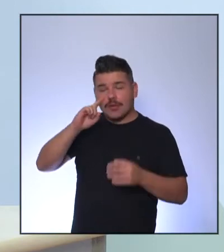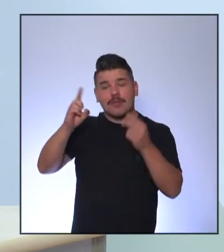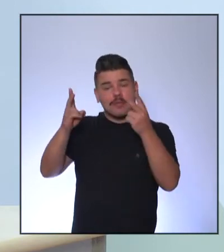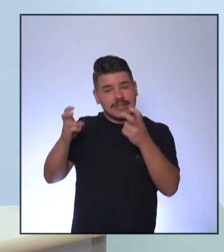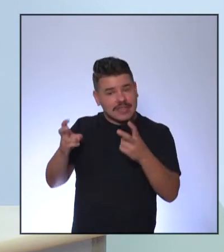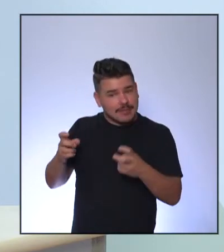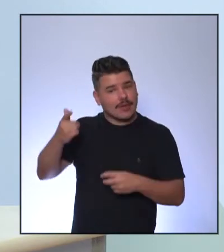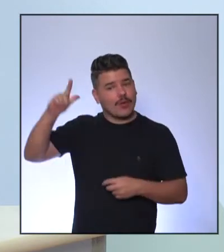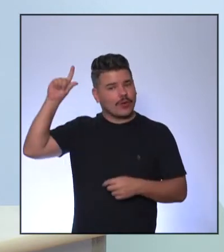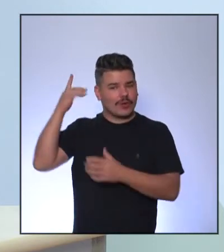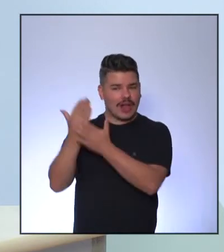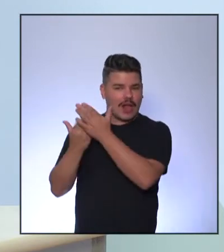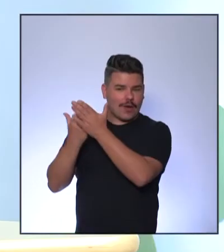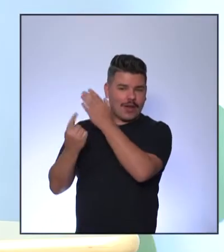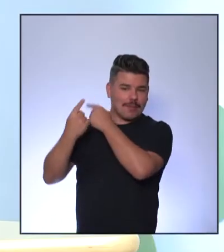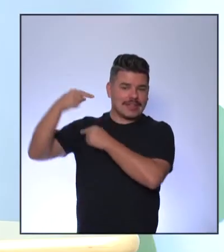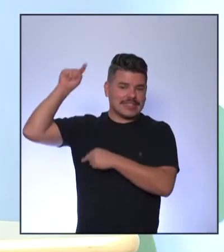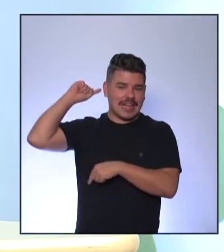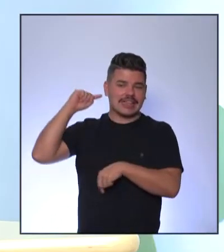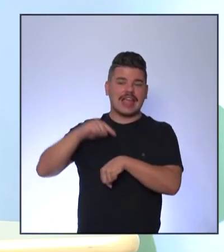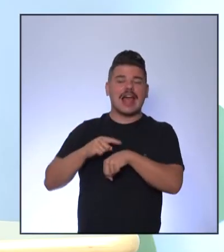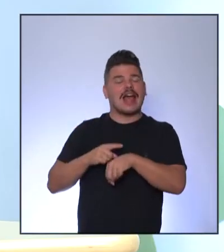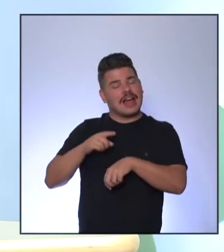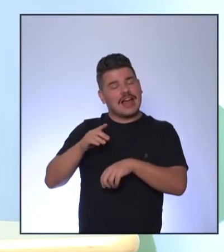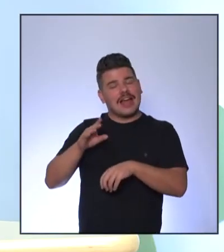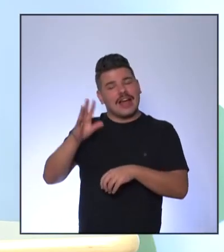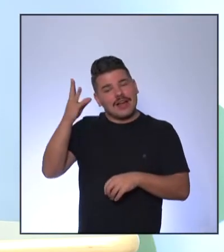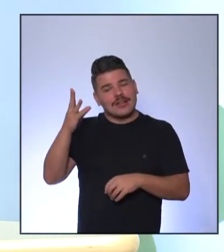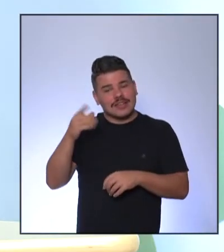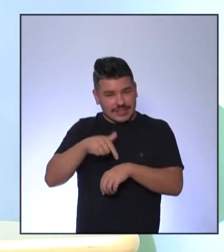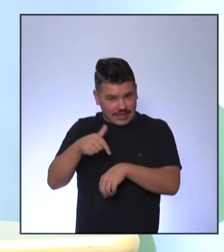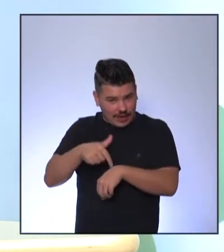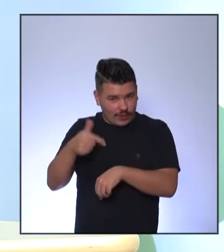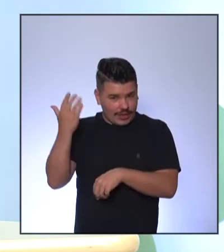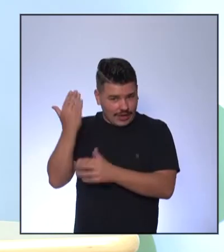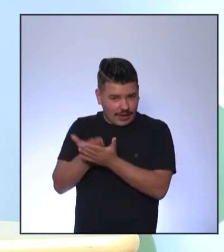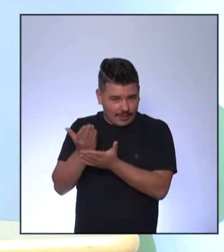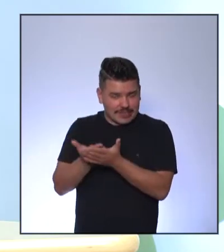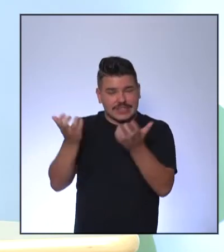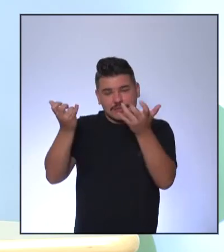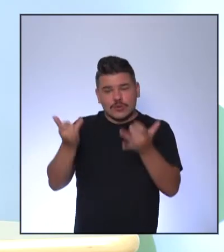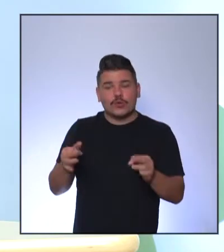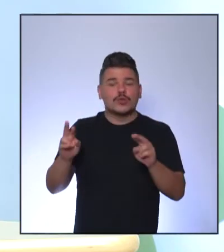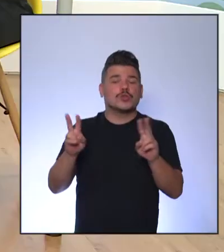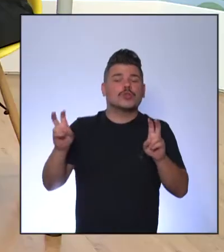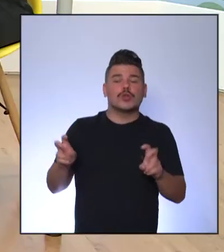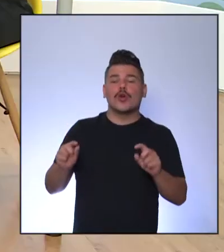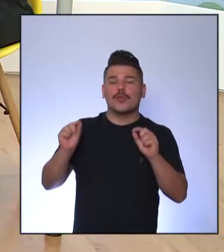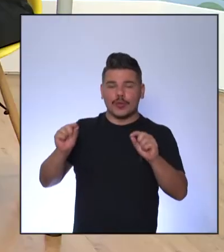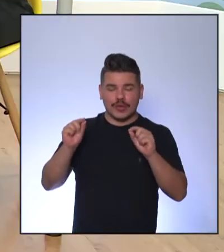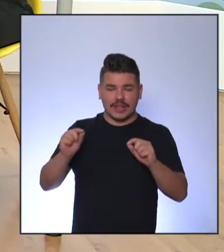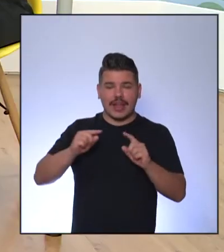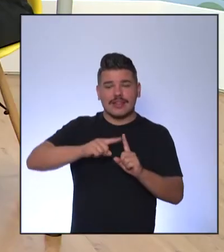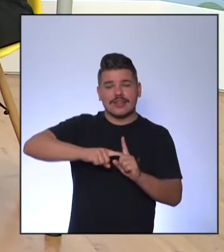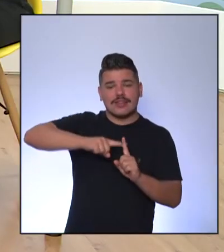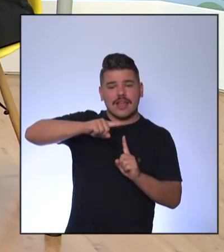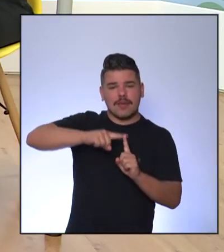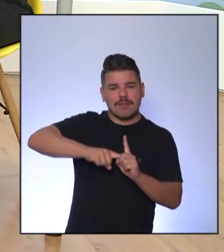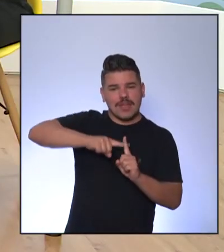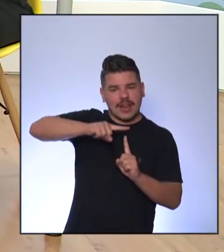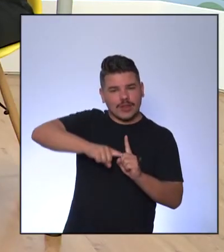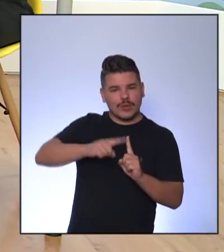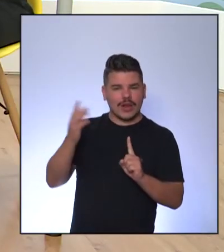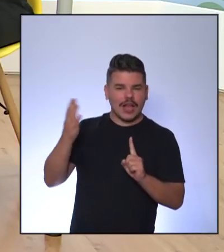foi da aula passada, que é a temperatura. Quando a gente aumenta a temperatura, a nossa reação ela tende a ir mais rápido, porque a gente